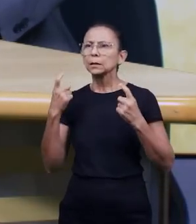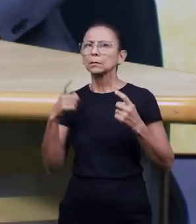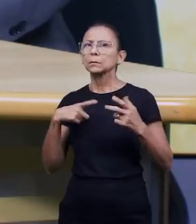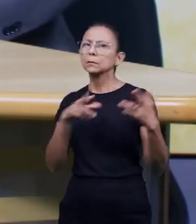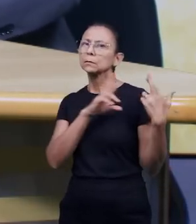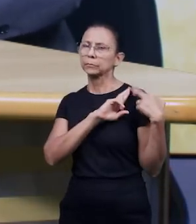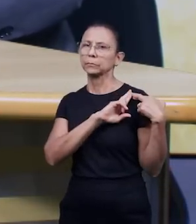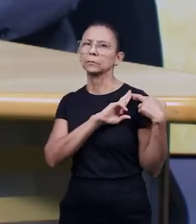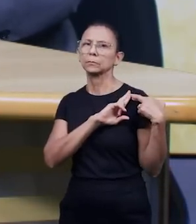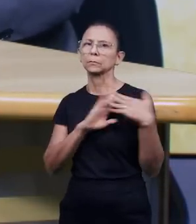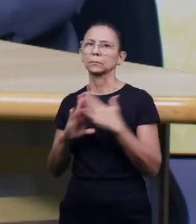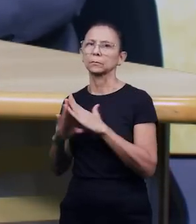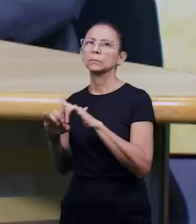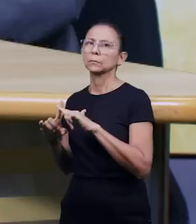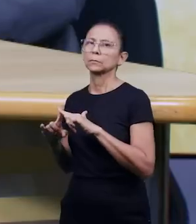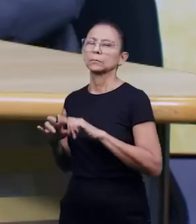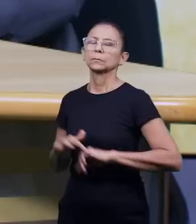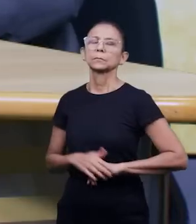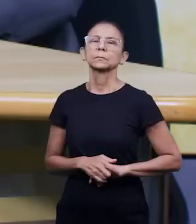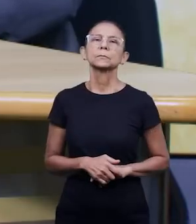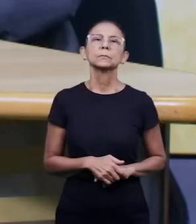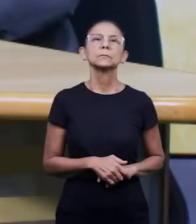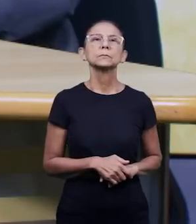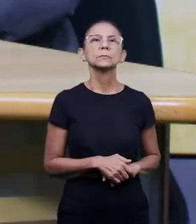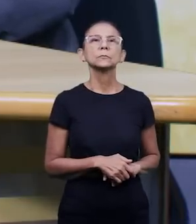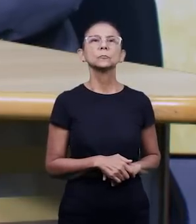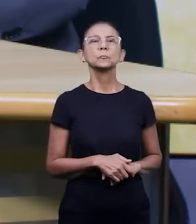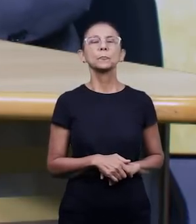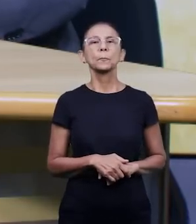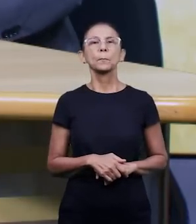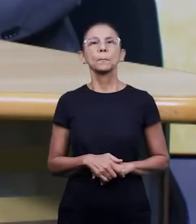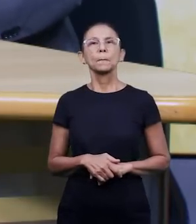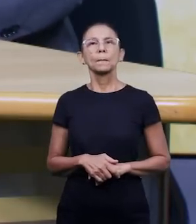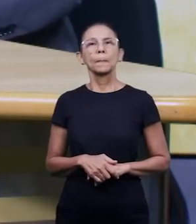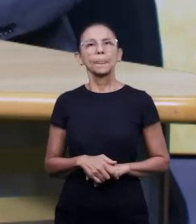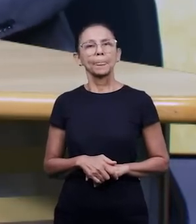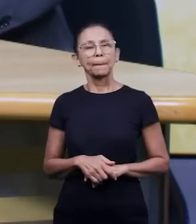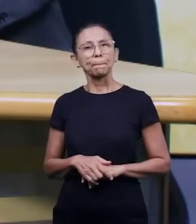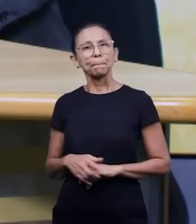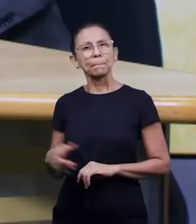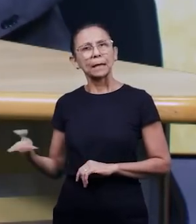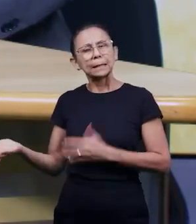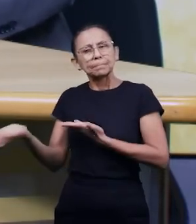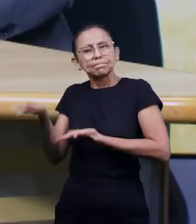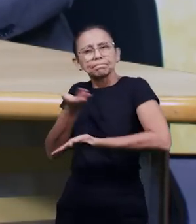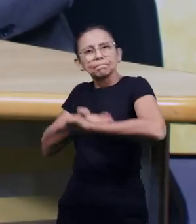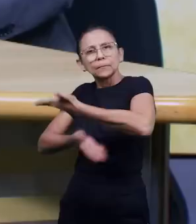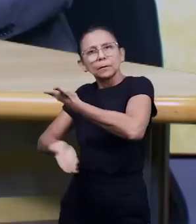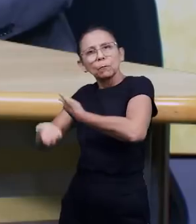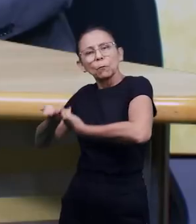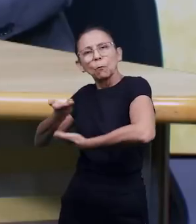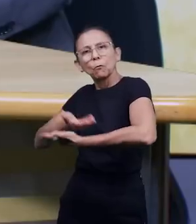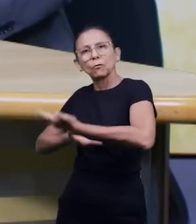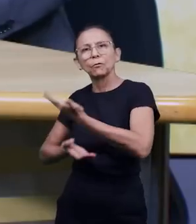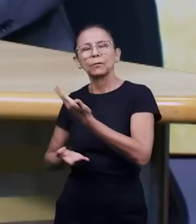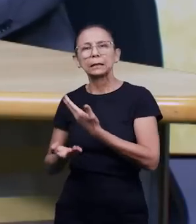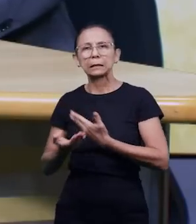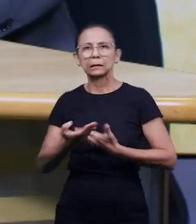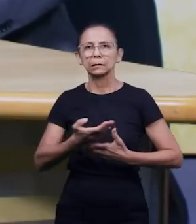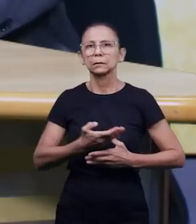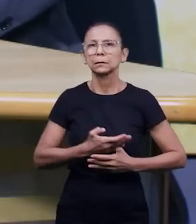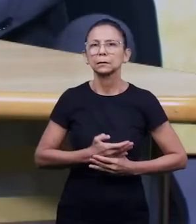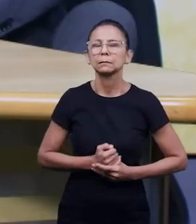para aniversário, casamento. Não, a igreja ela tem um funcionamento, ela é um corpo vivo,